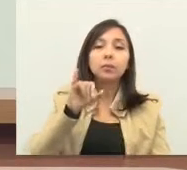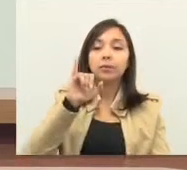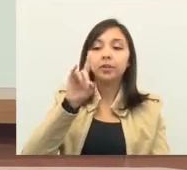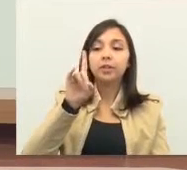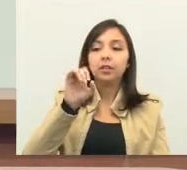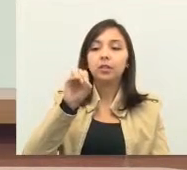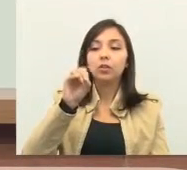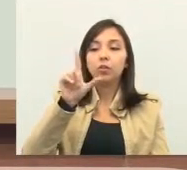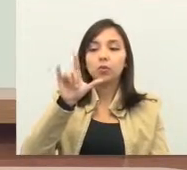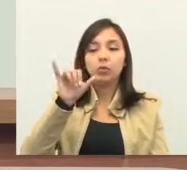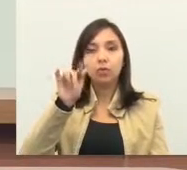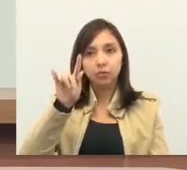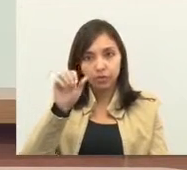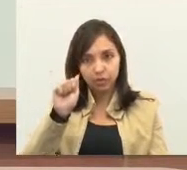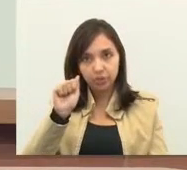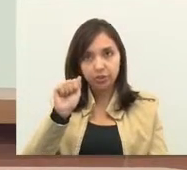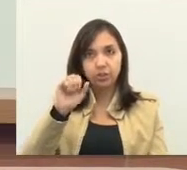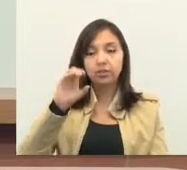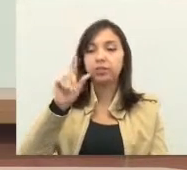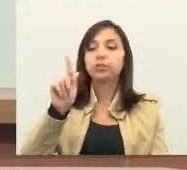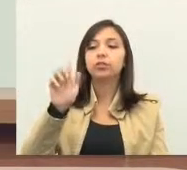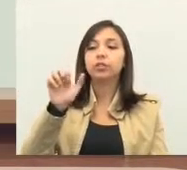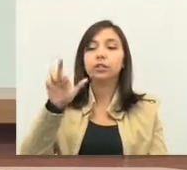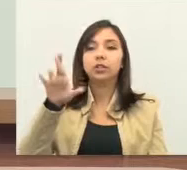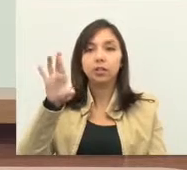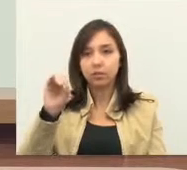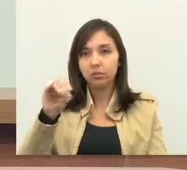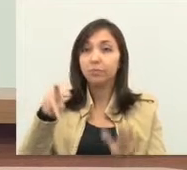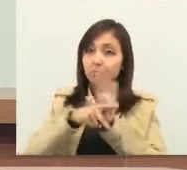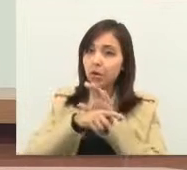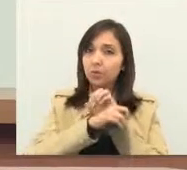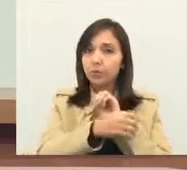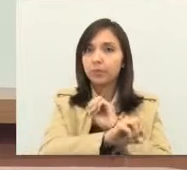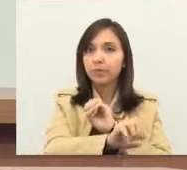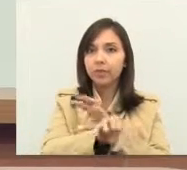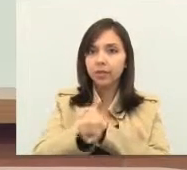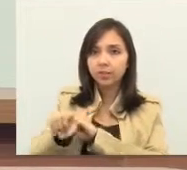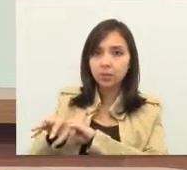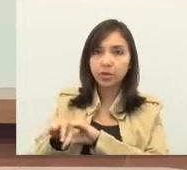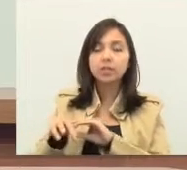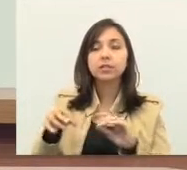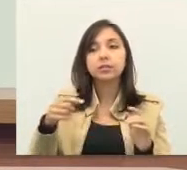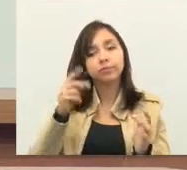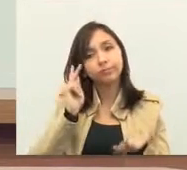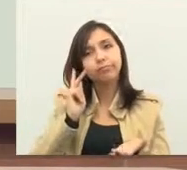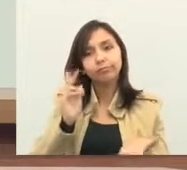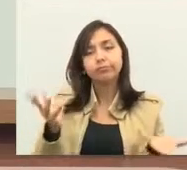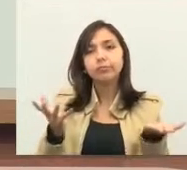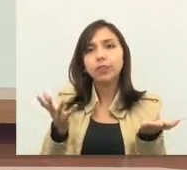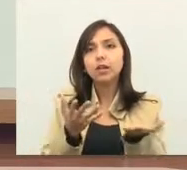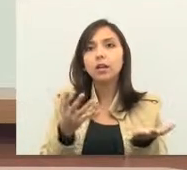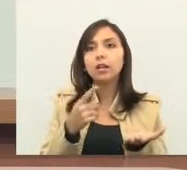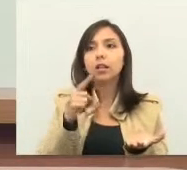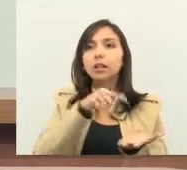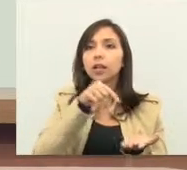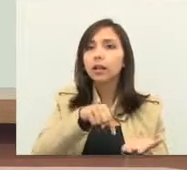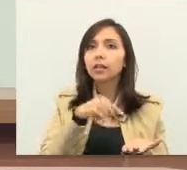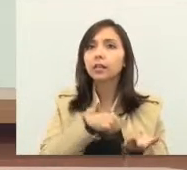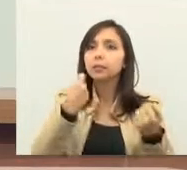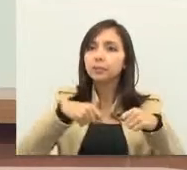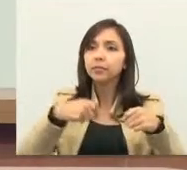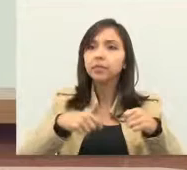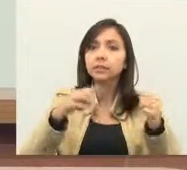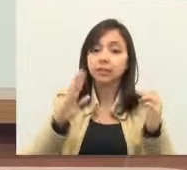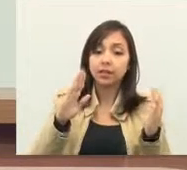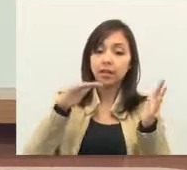de gênero no plano municipal de educação, porque, na verdade, teria que ser passado por essa casa até o